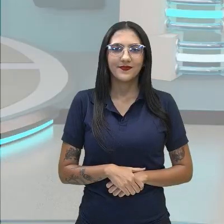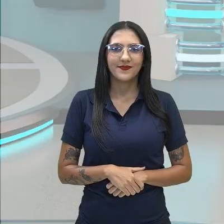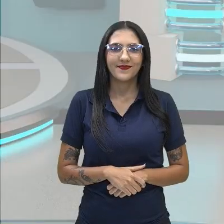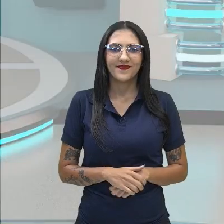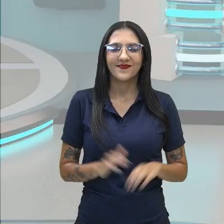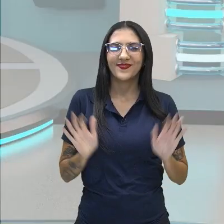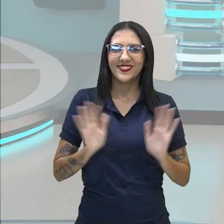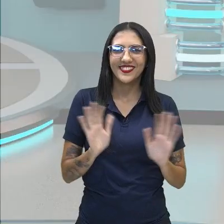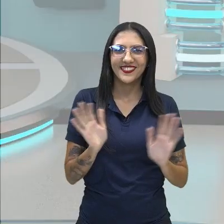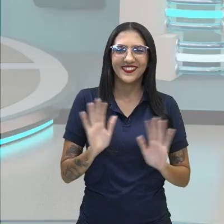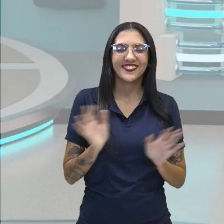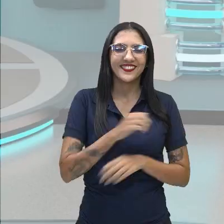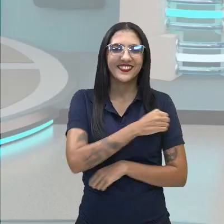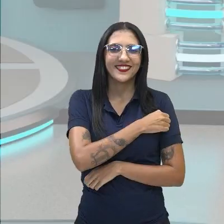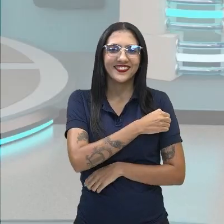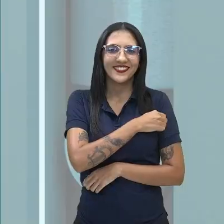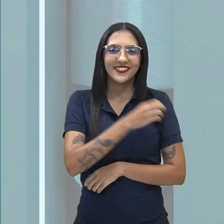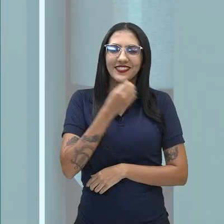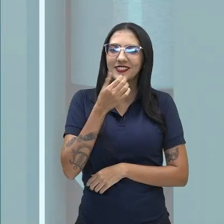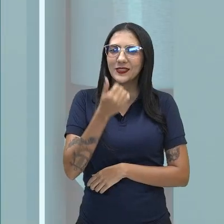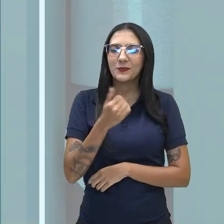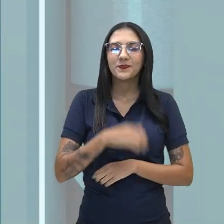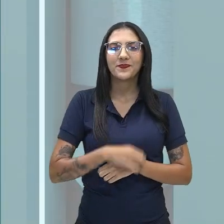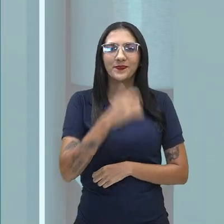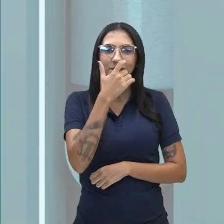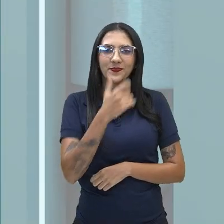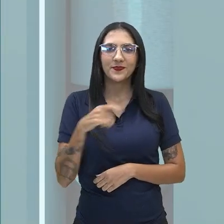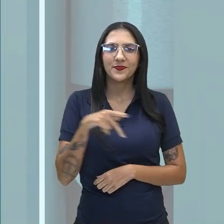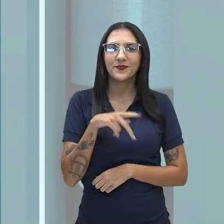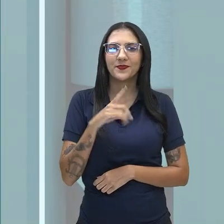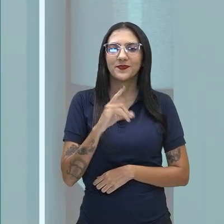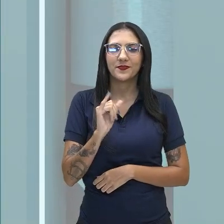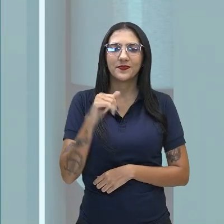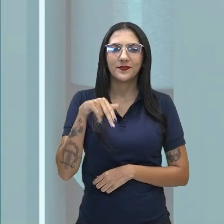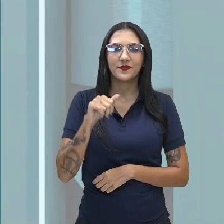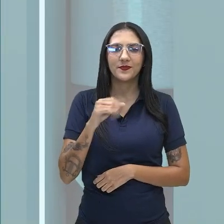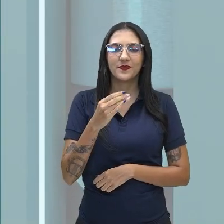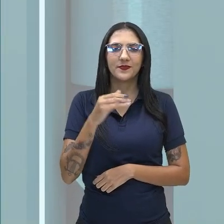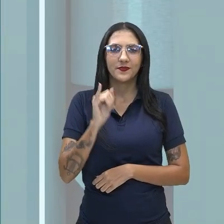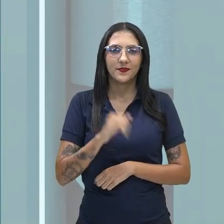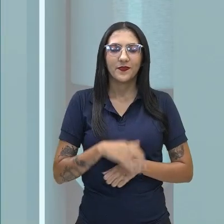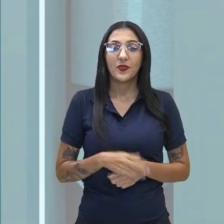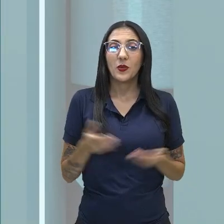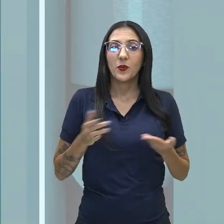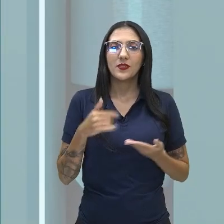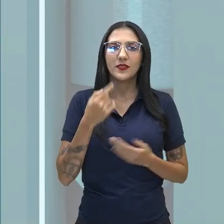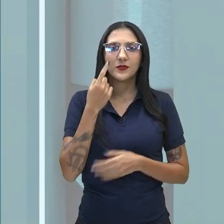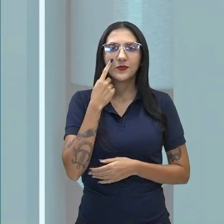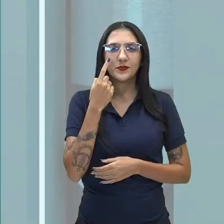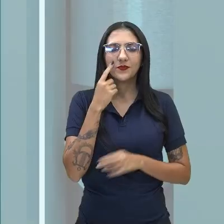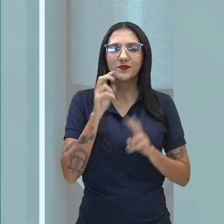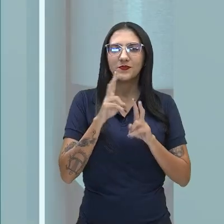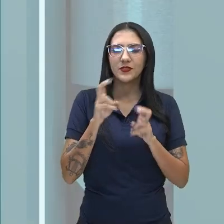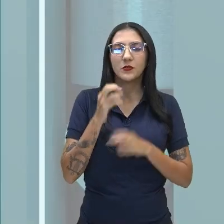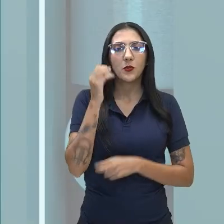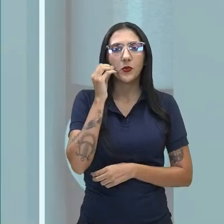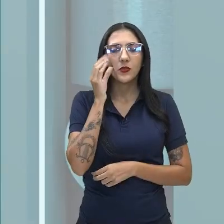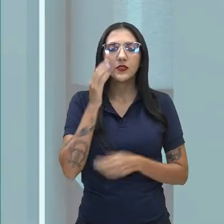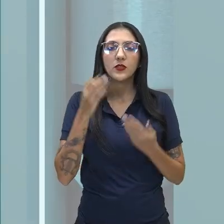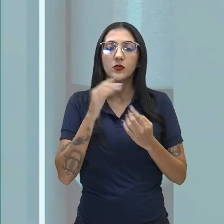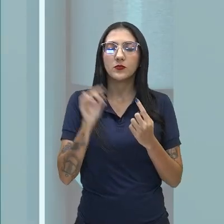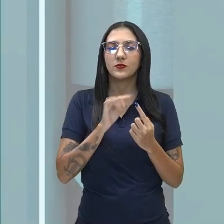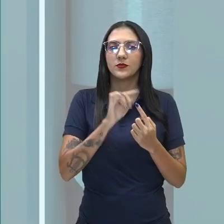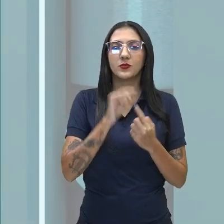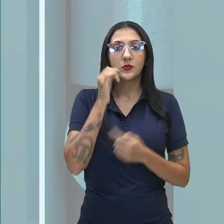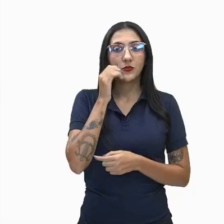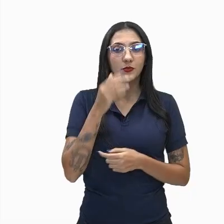Olá pessoal, tudo bem com vocês? Eu sou a professora Dinanci Silva e hoje nós vamos conhecer o objeto de